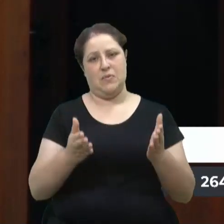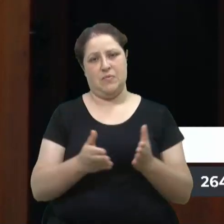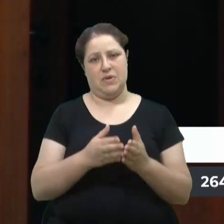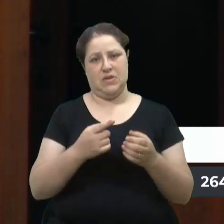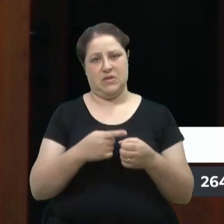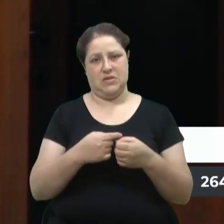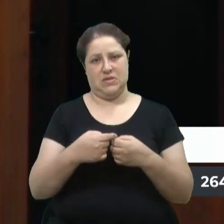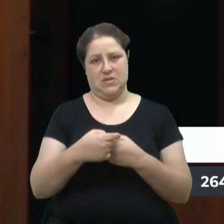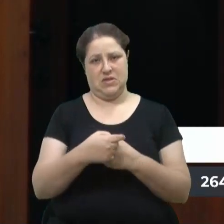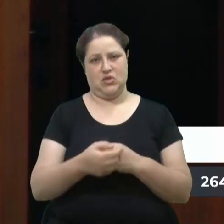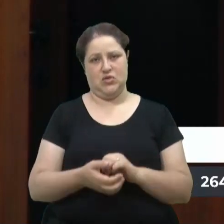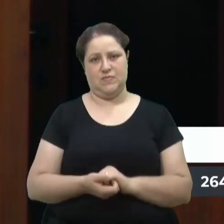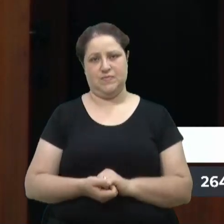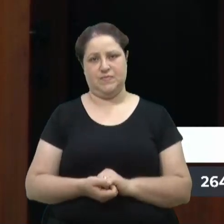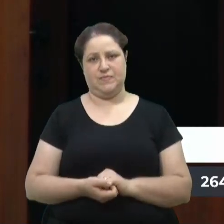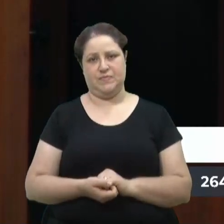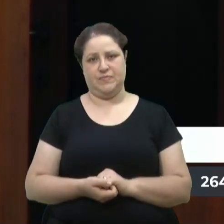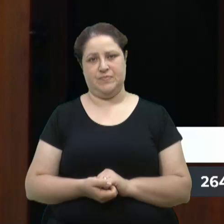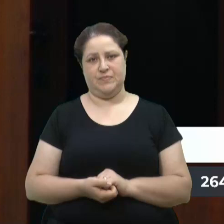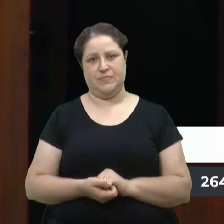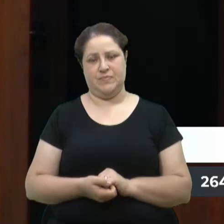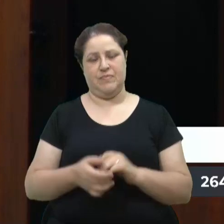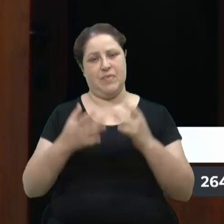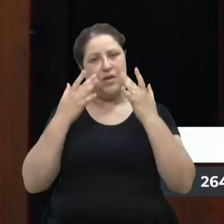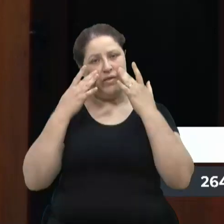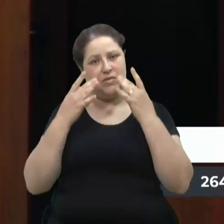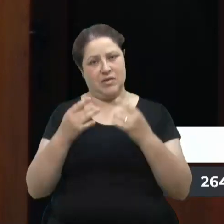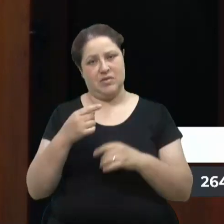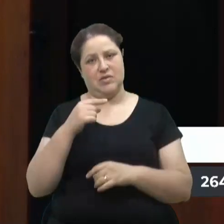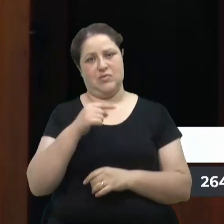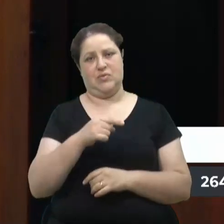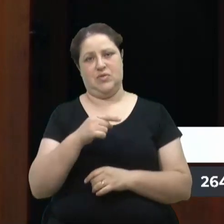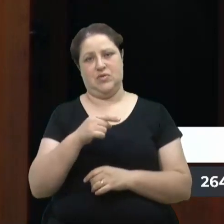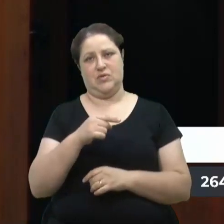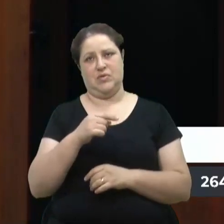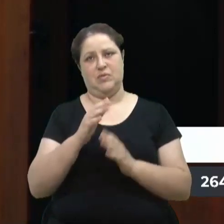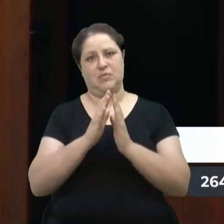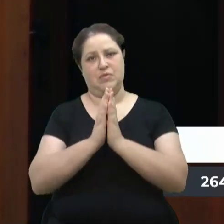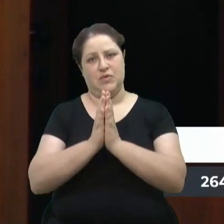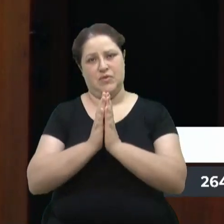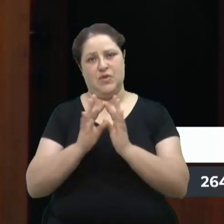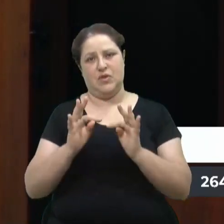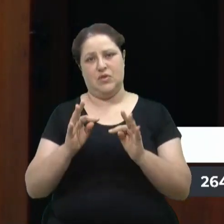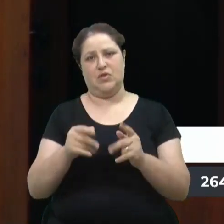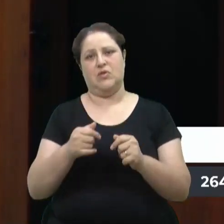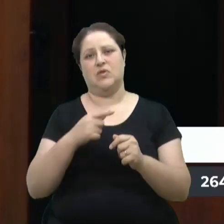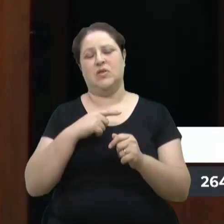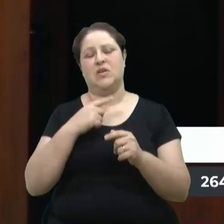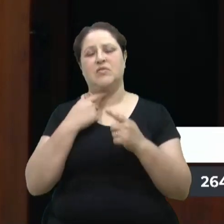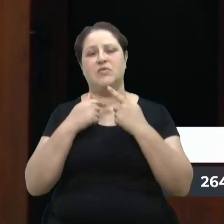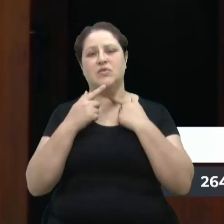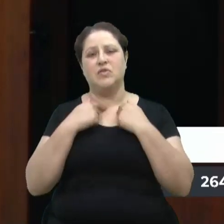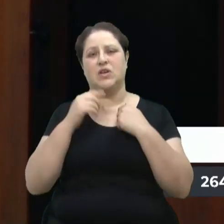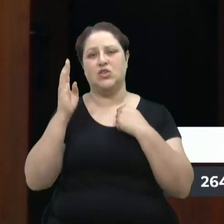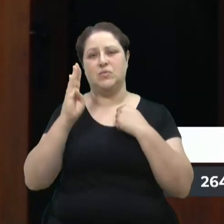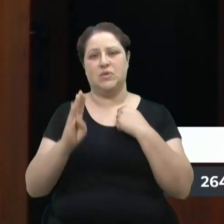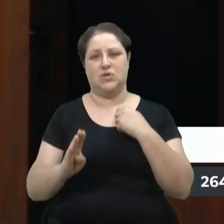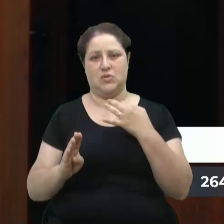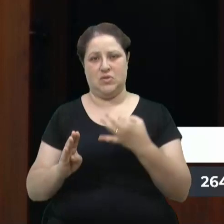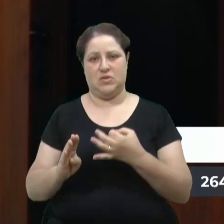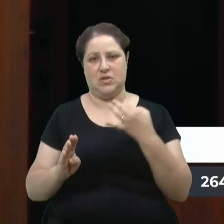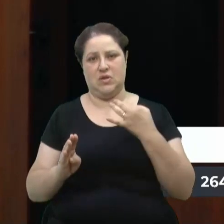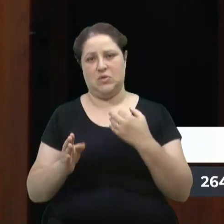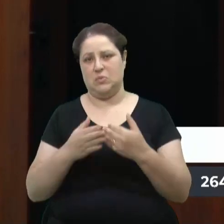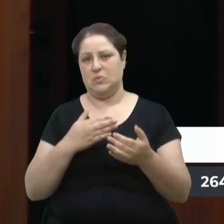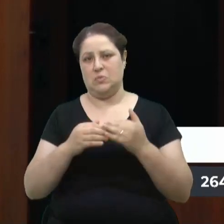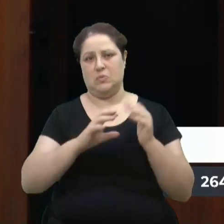o meu alerta, vereador Schalco, é para isso. Por favor, todos que tenham vontade de que o Brasil dê certo, não importa o